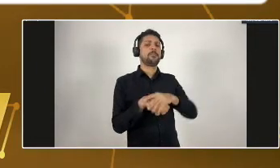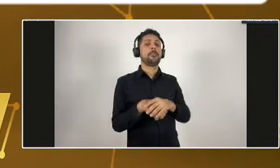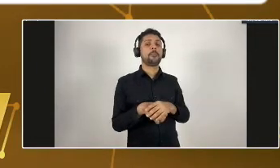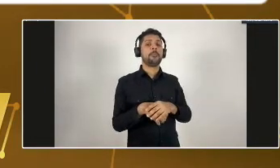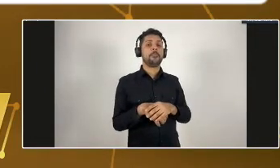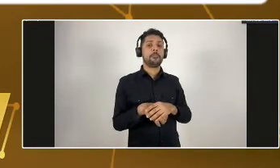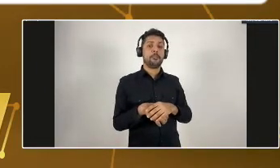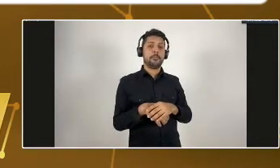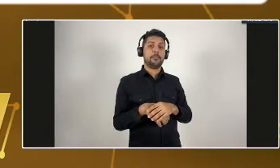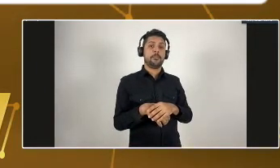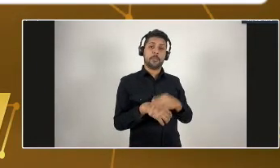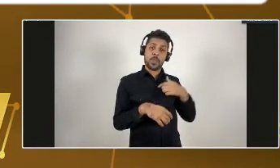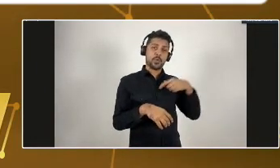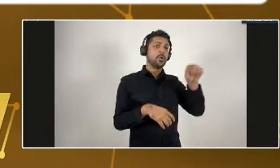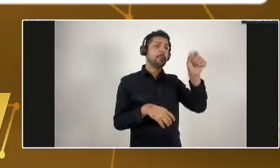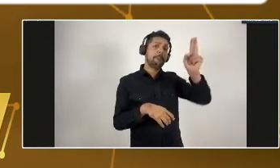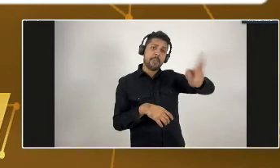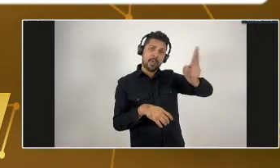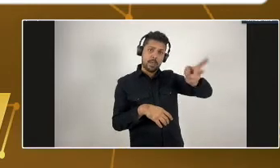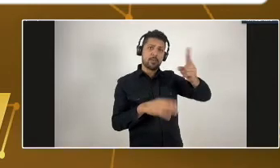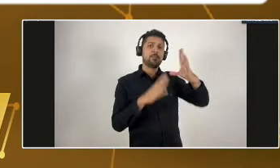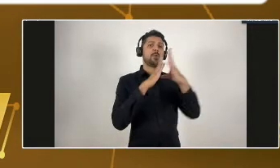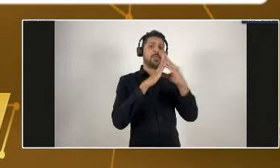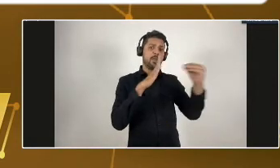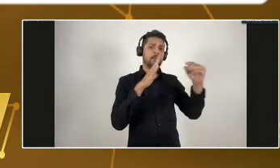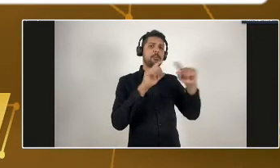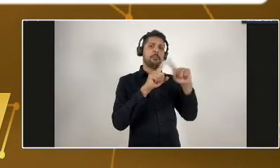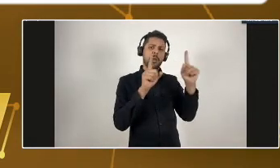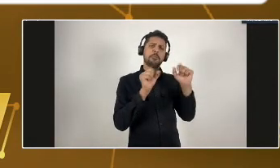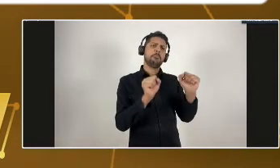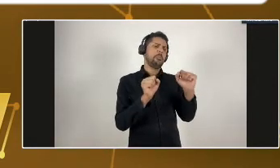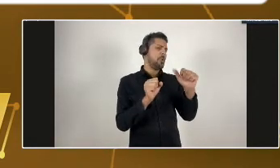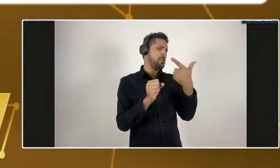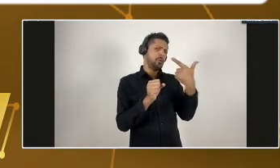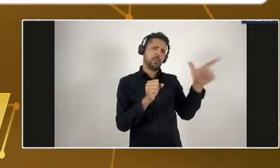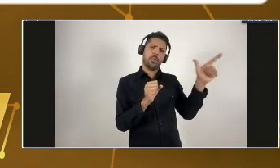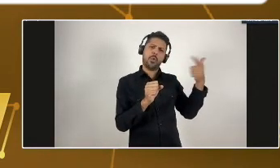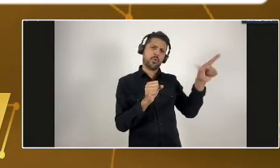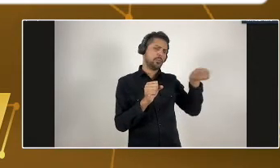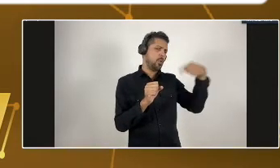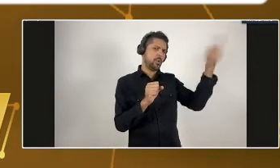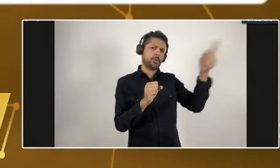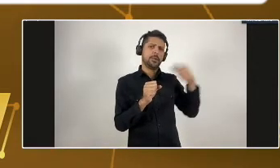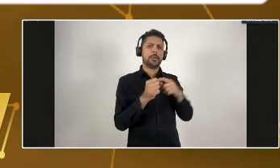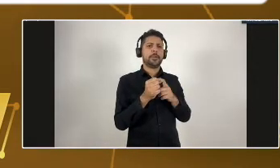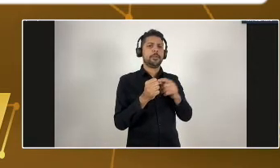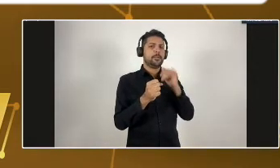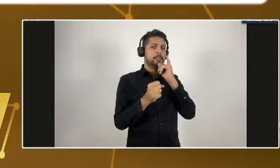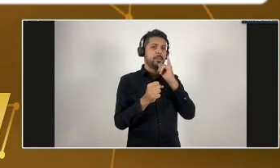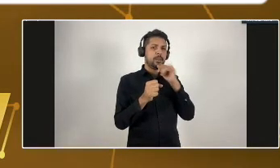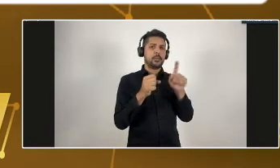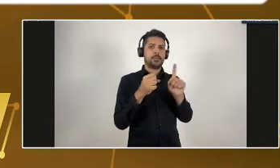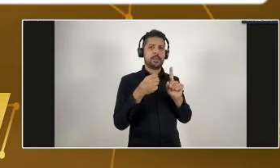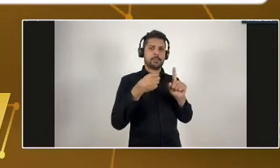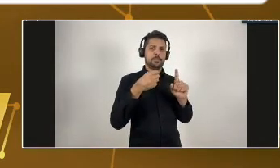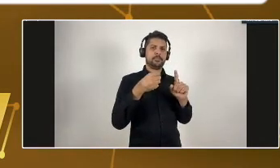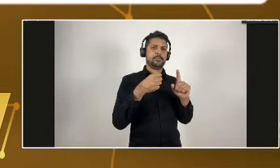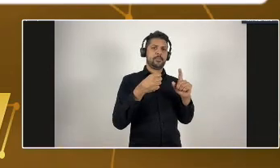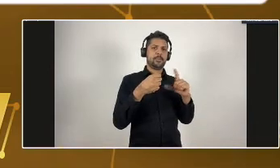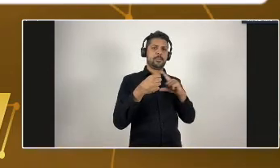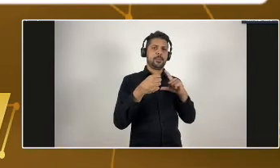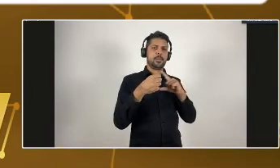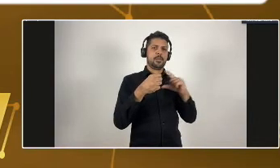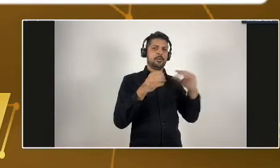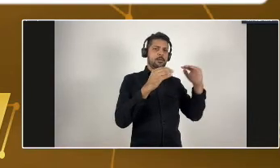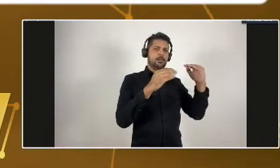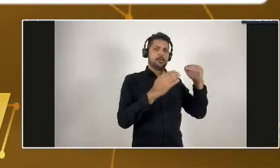escolhi esse mesmo formato aqui, mas poderia ter sido outro. E em coordenadas UTM, que também são muito usadas para o pessoal de